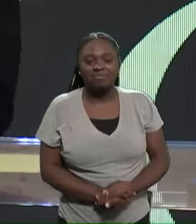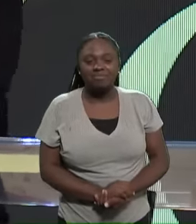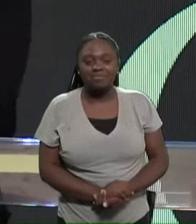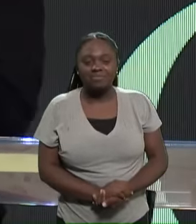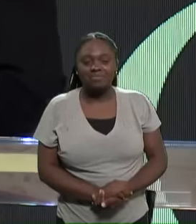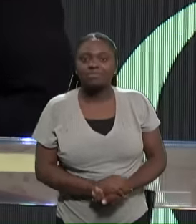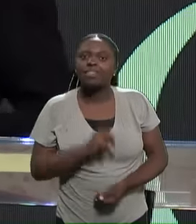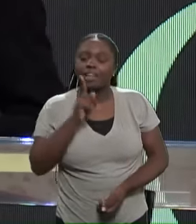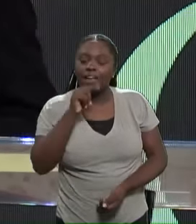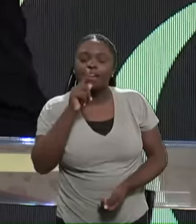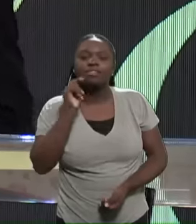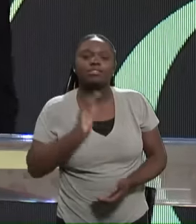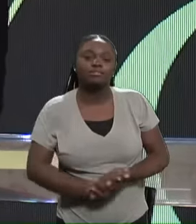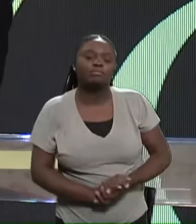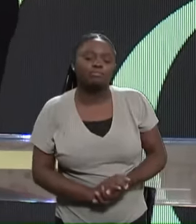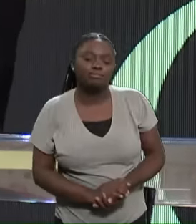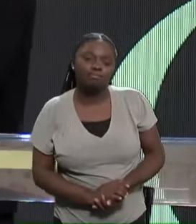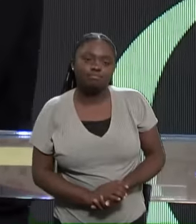Água